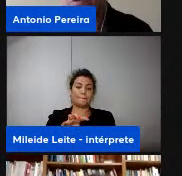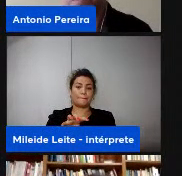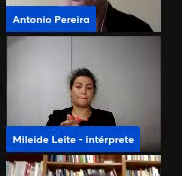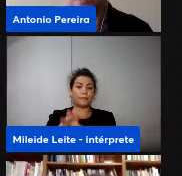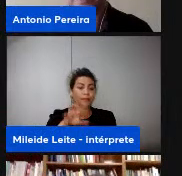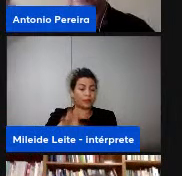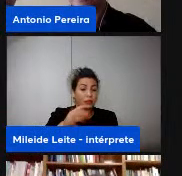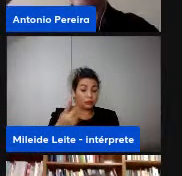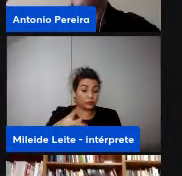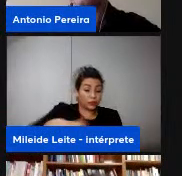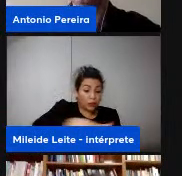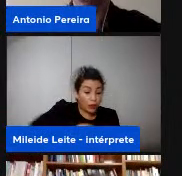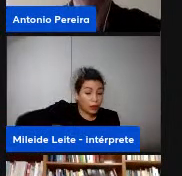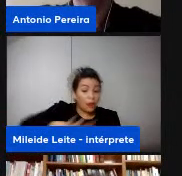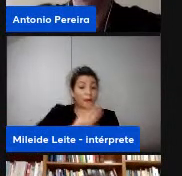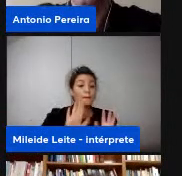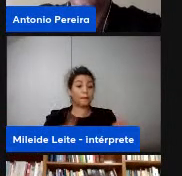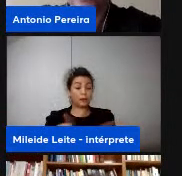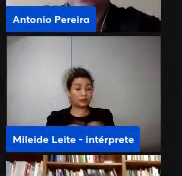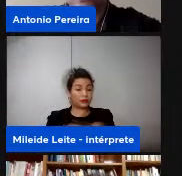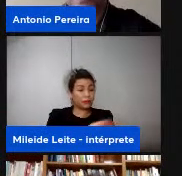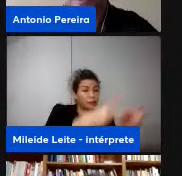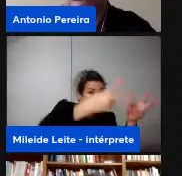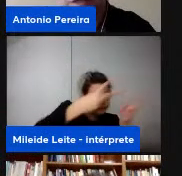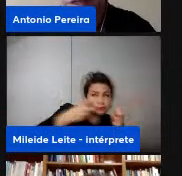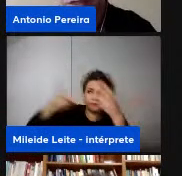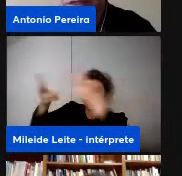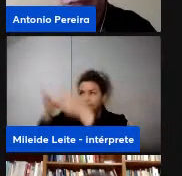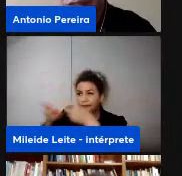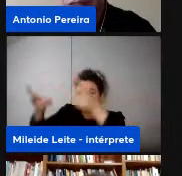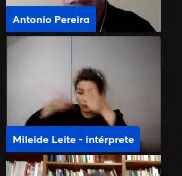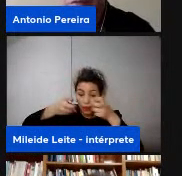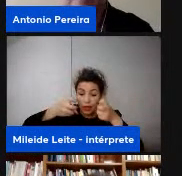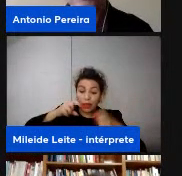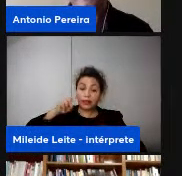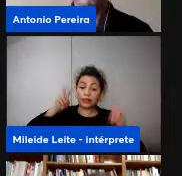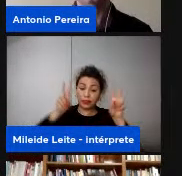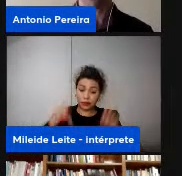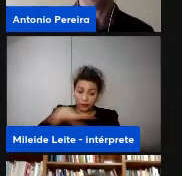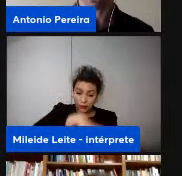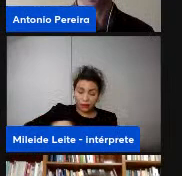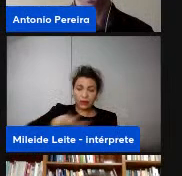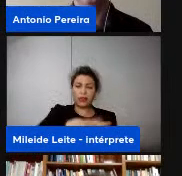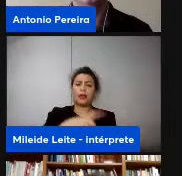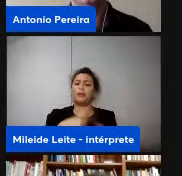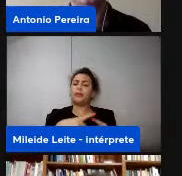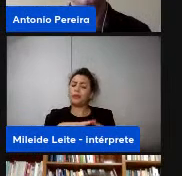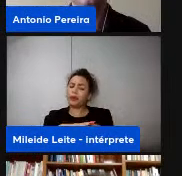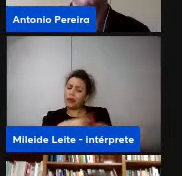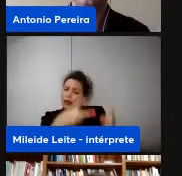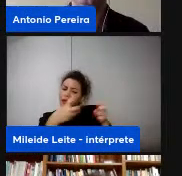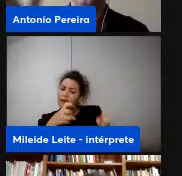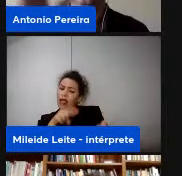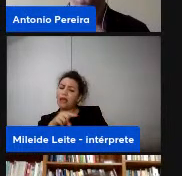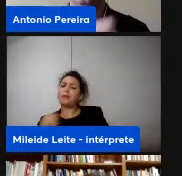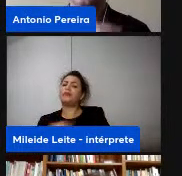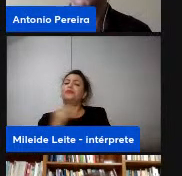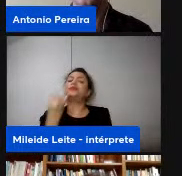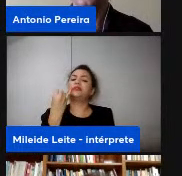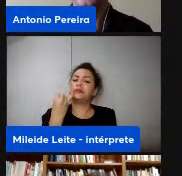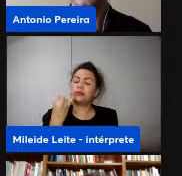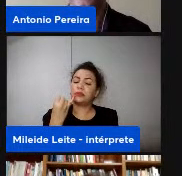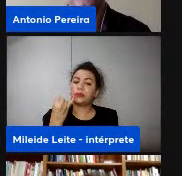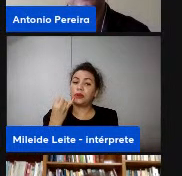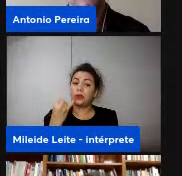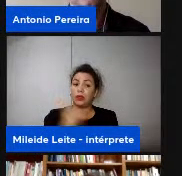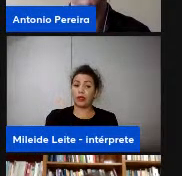no seu ambiente, mas eles também fazem inferências sobre ele. Né? Por que essa inferência é importante? Né? Então, eu